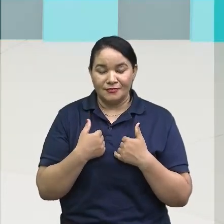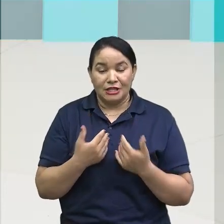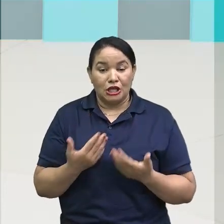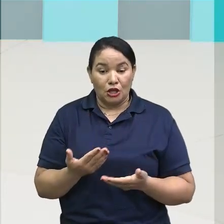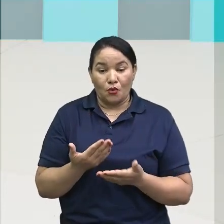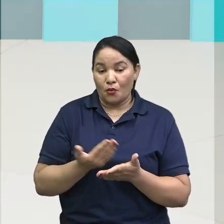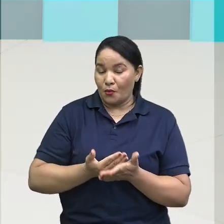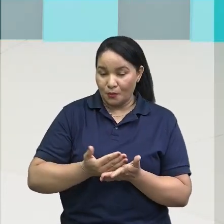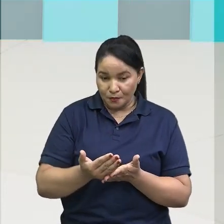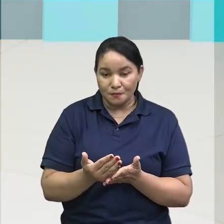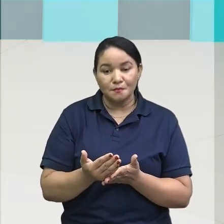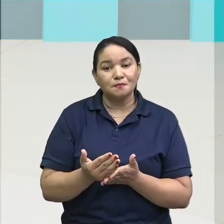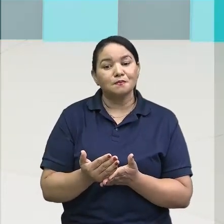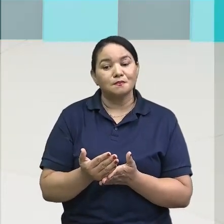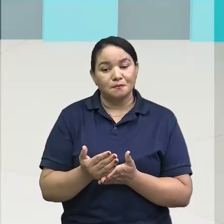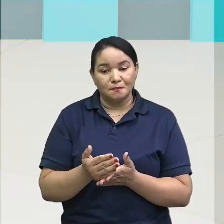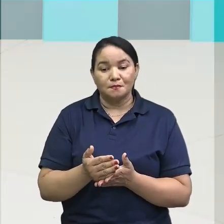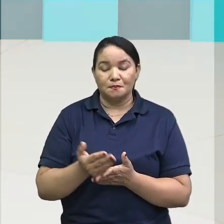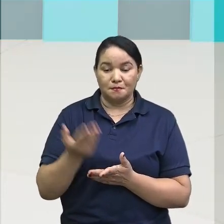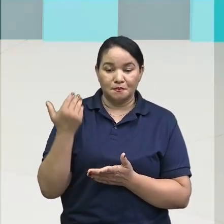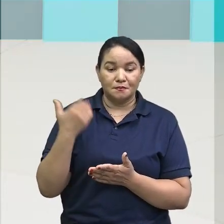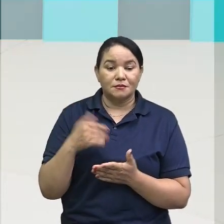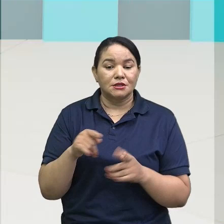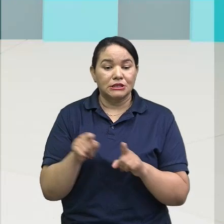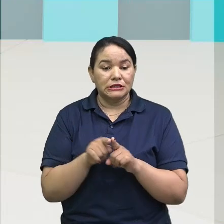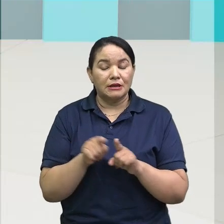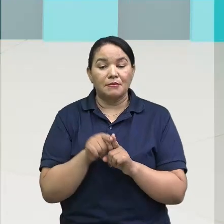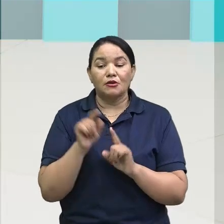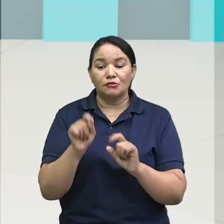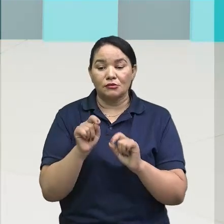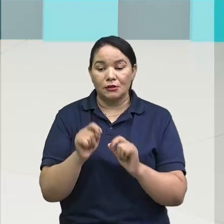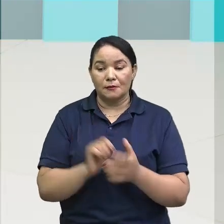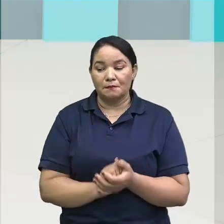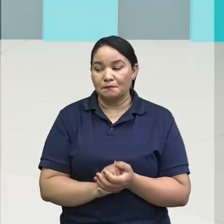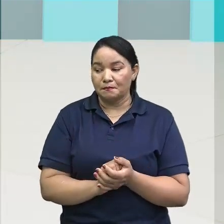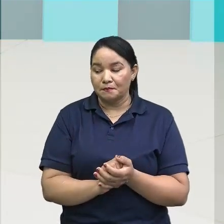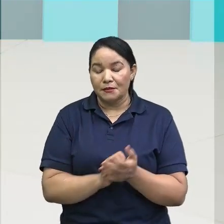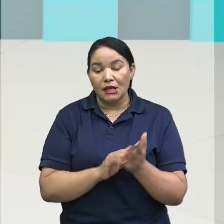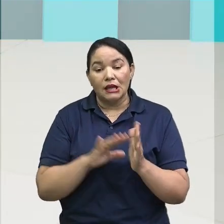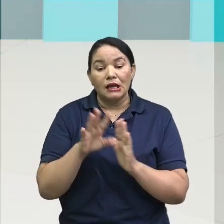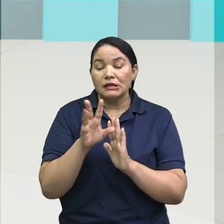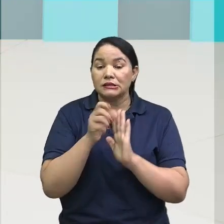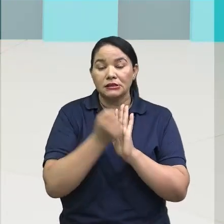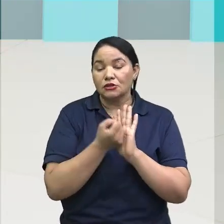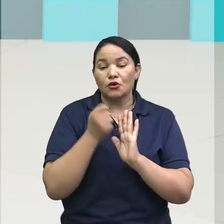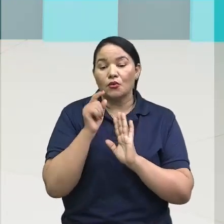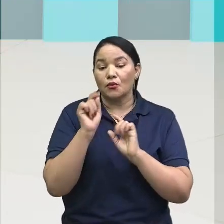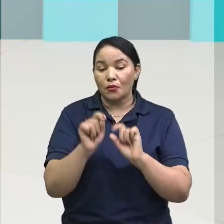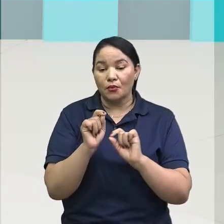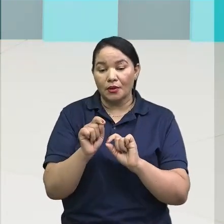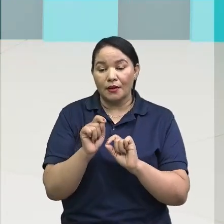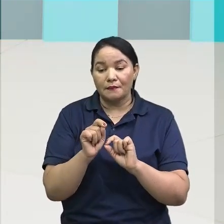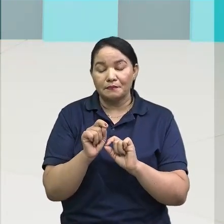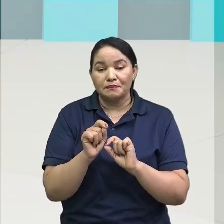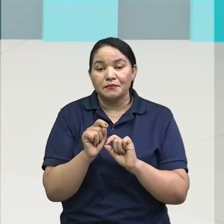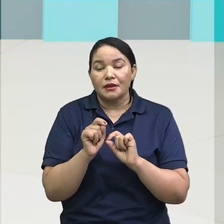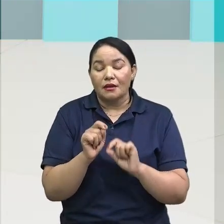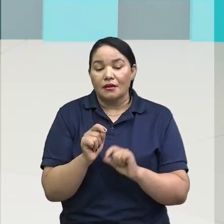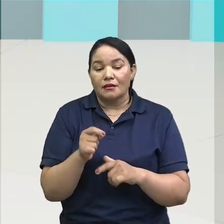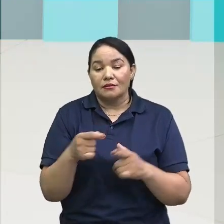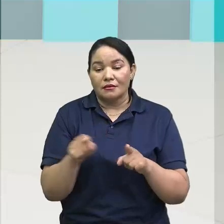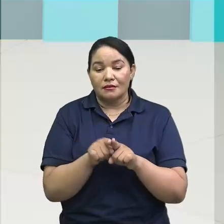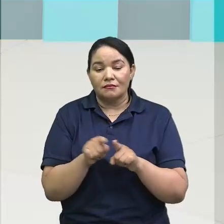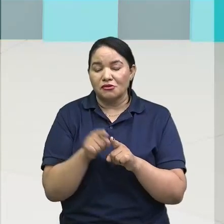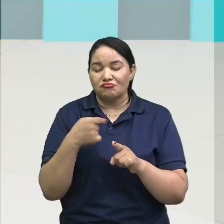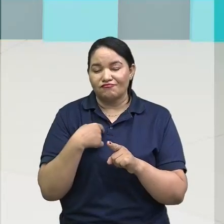assim começou. E o simbolismo? Olha, de repente, eu não sei como chegar